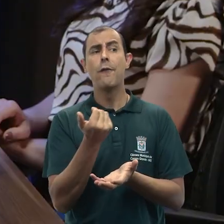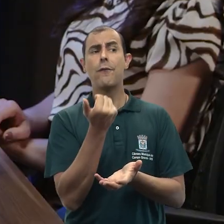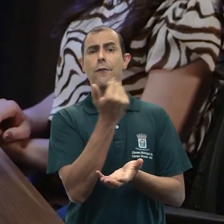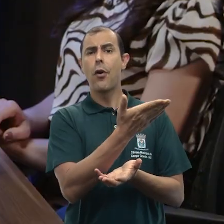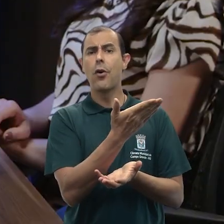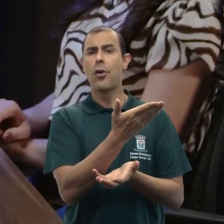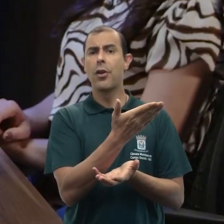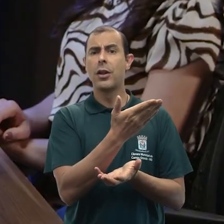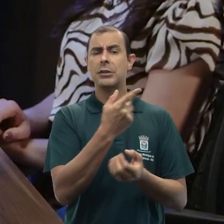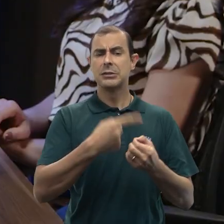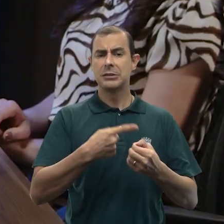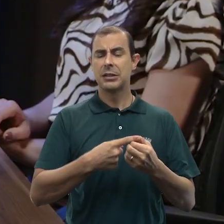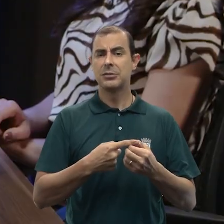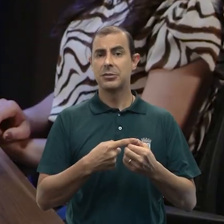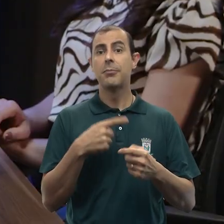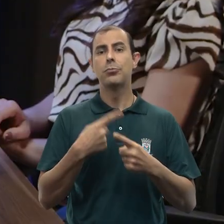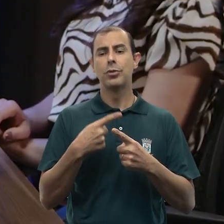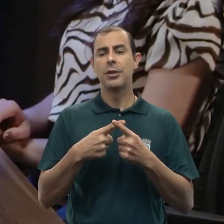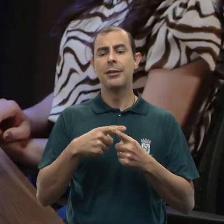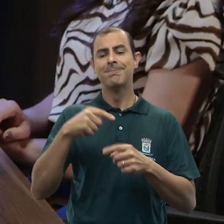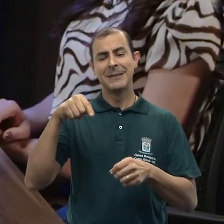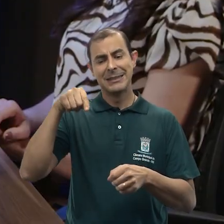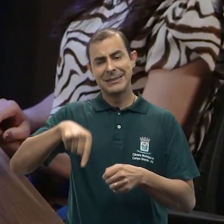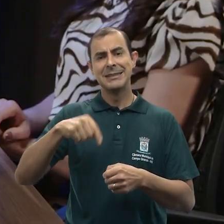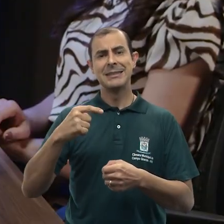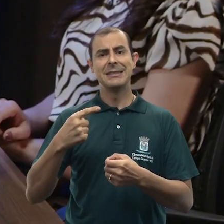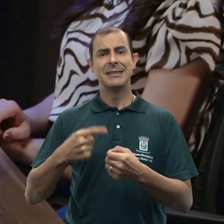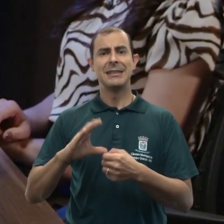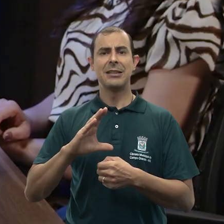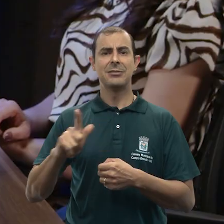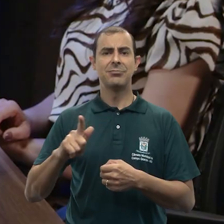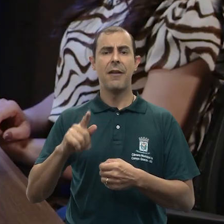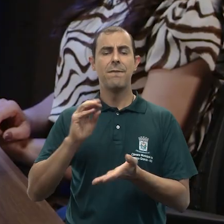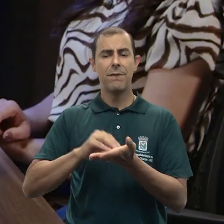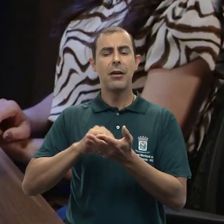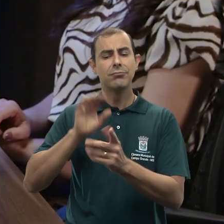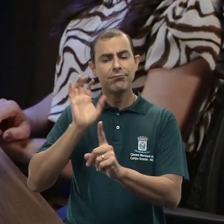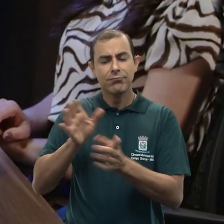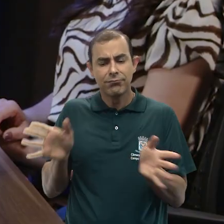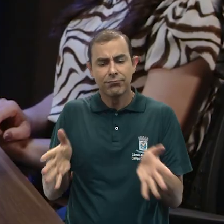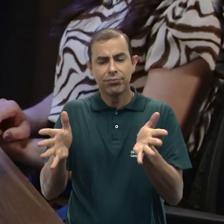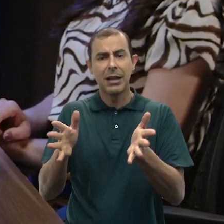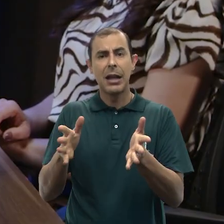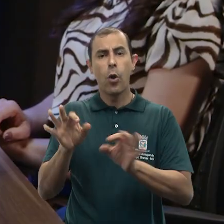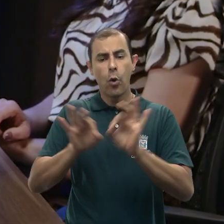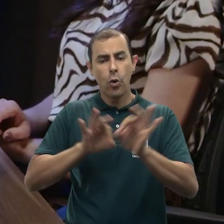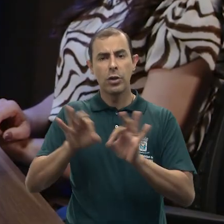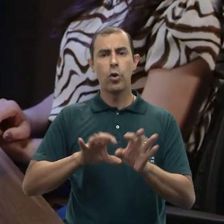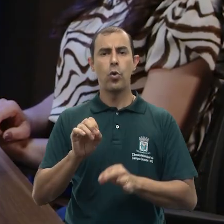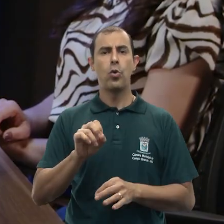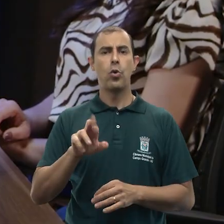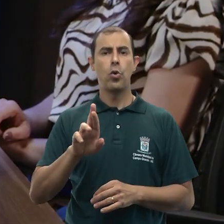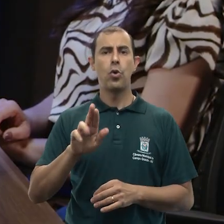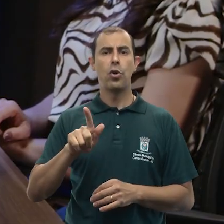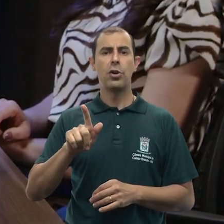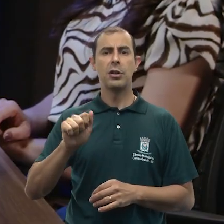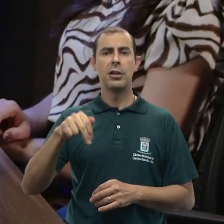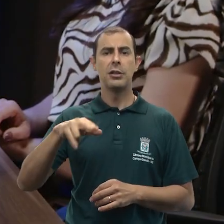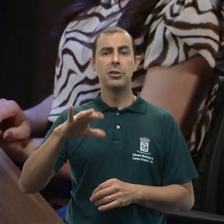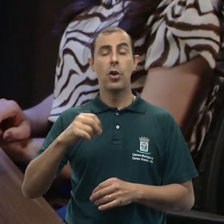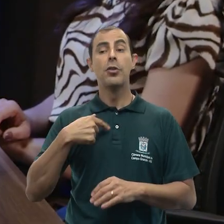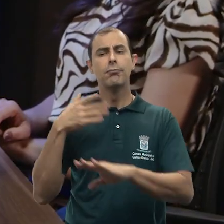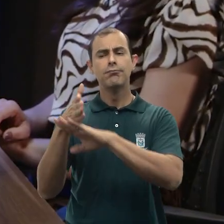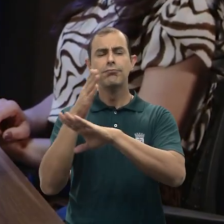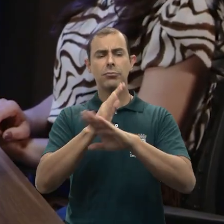nossas merendas dentro das escolas? Porque falta estímulo em Campo Grande para a produção de orgânicos. Então, estou acompanhando, fazendo visitas